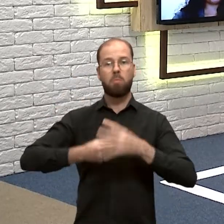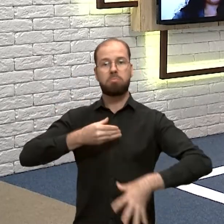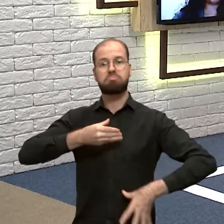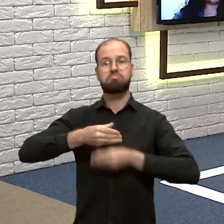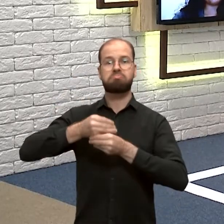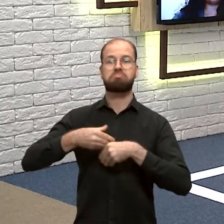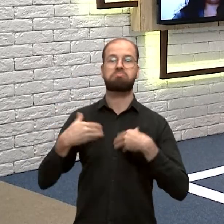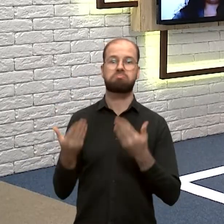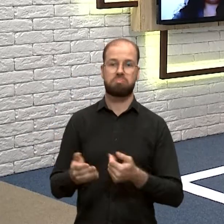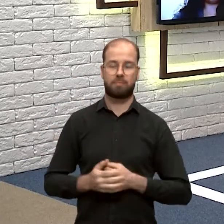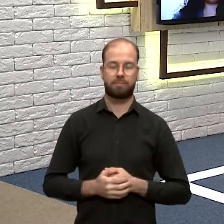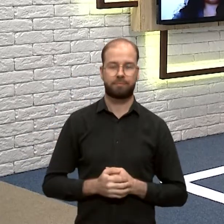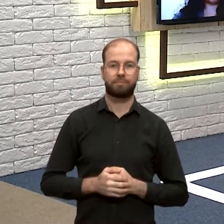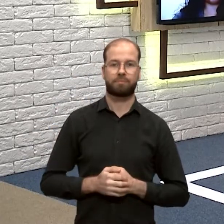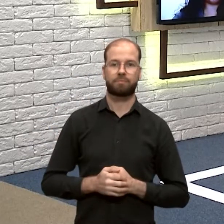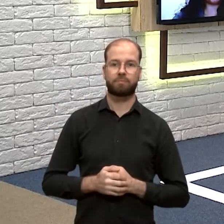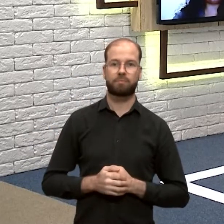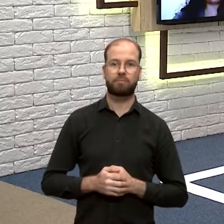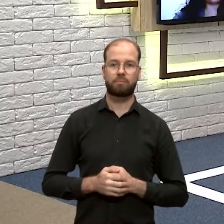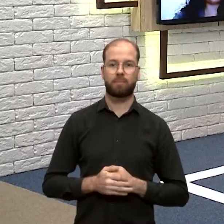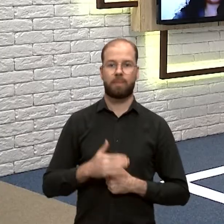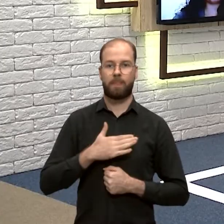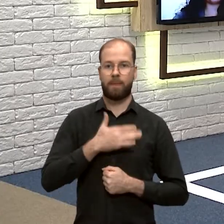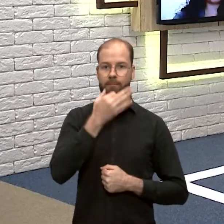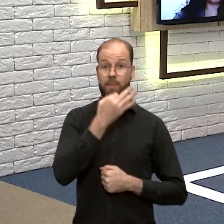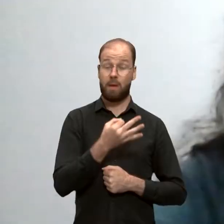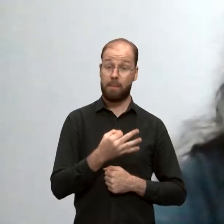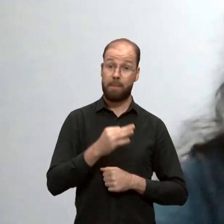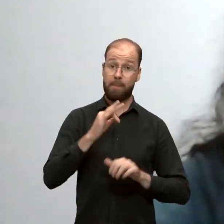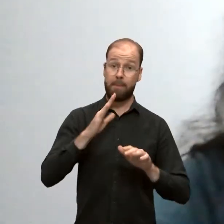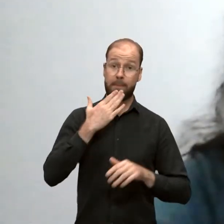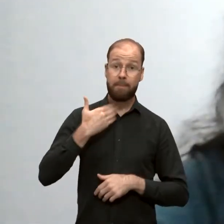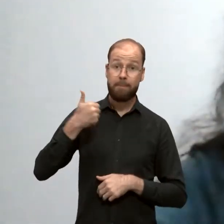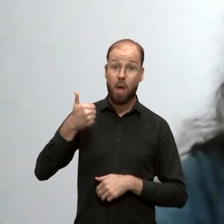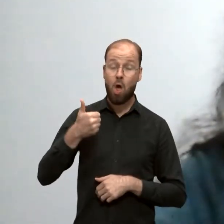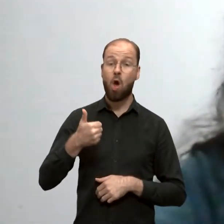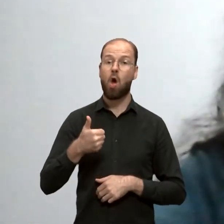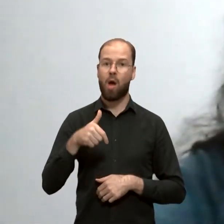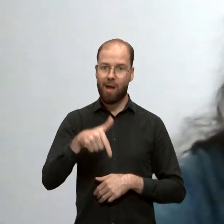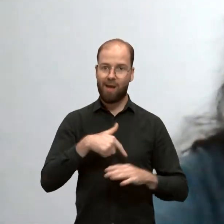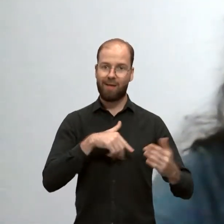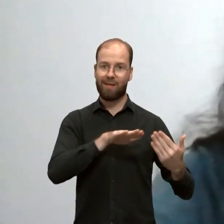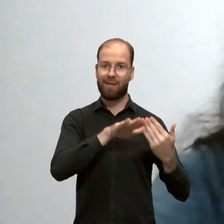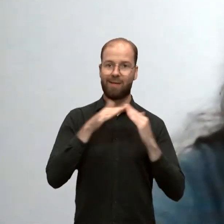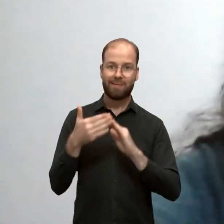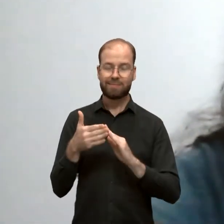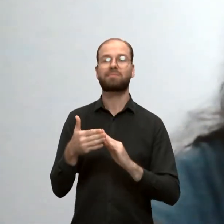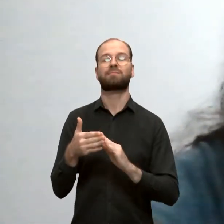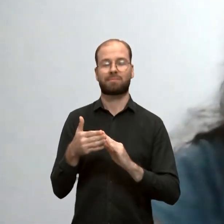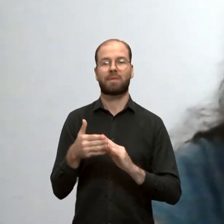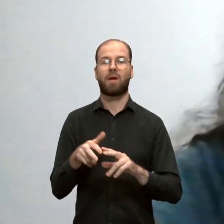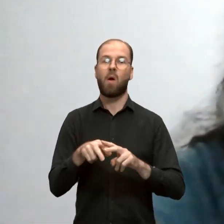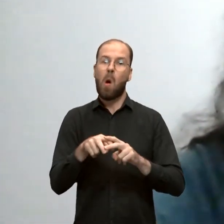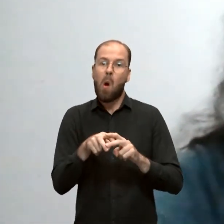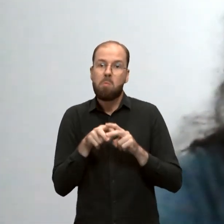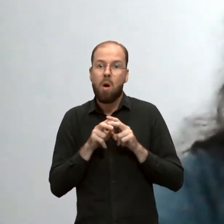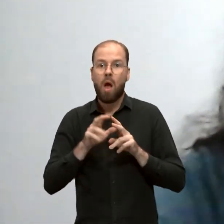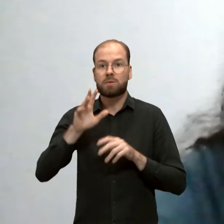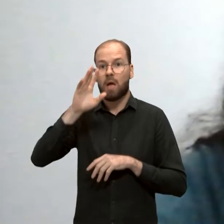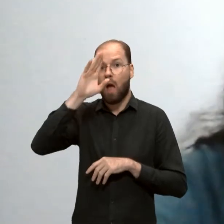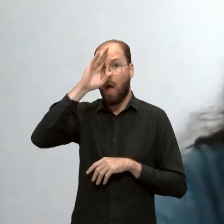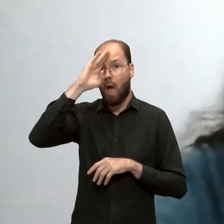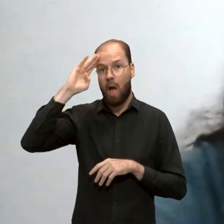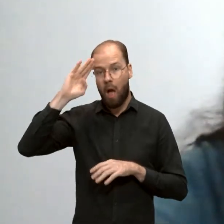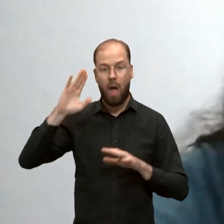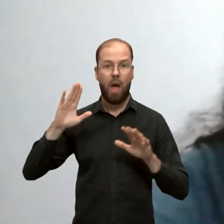Acho que a melhor parte do meu intercâmbio até agora foi a questão, não foi nem a questão tanto acadêmica.